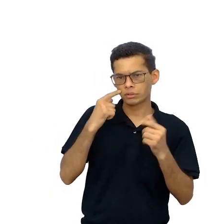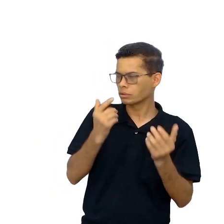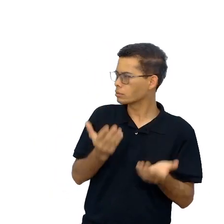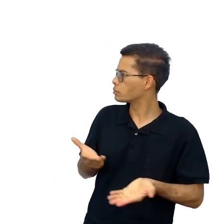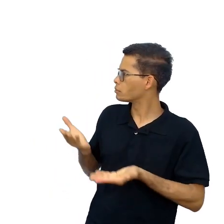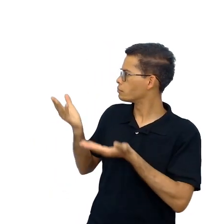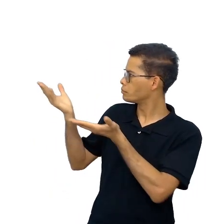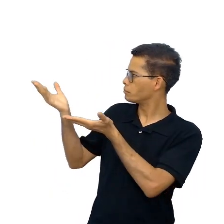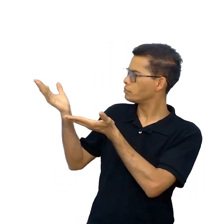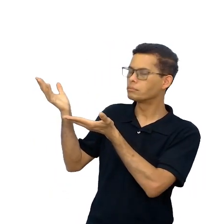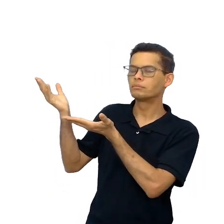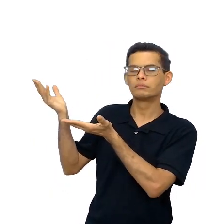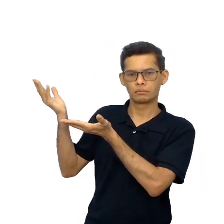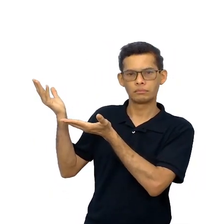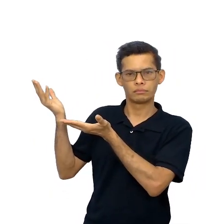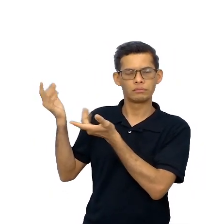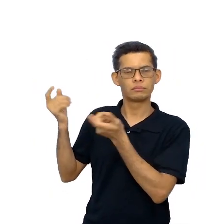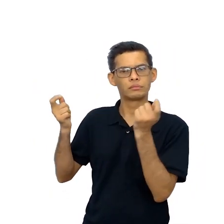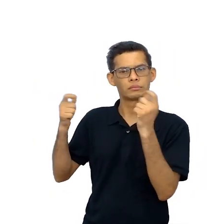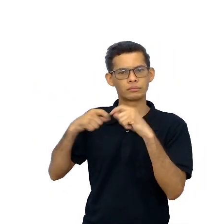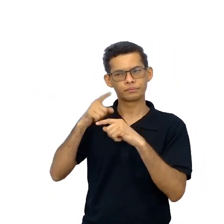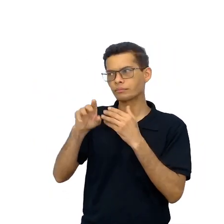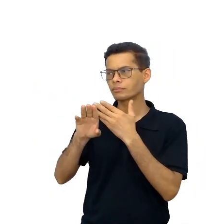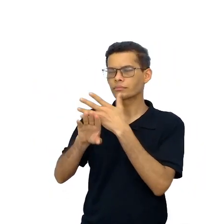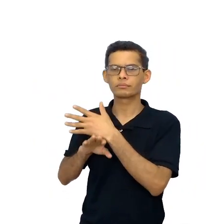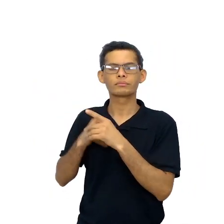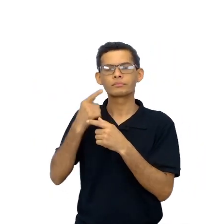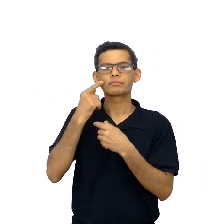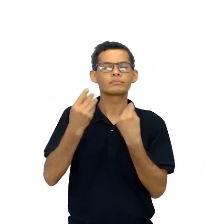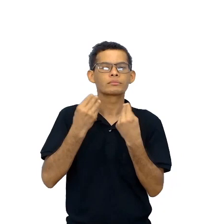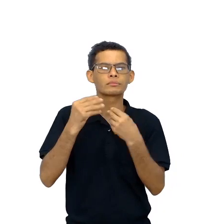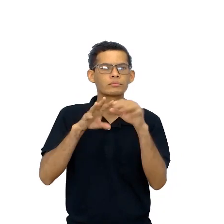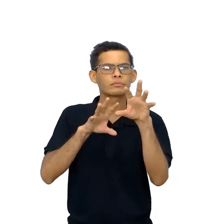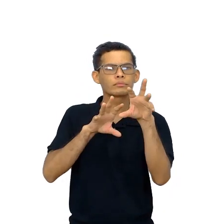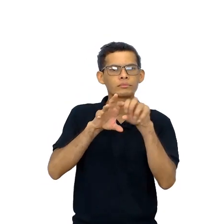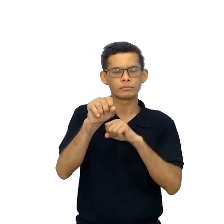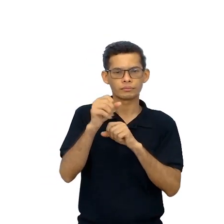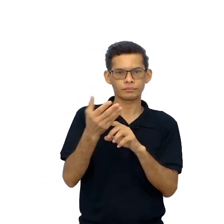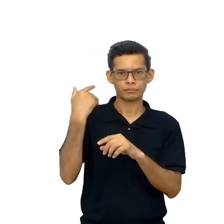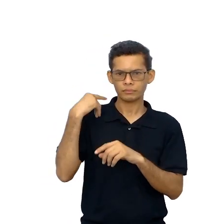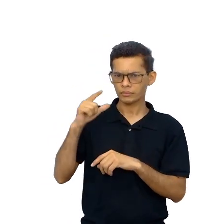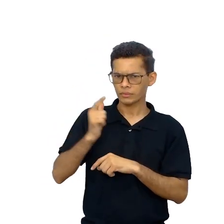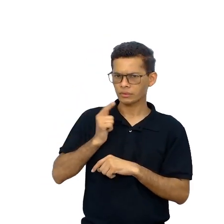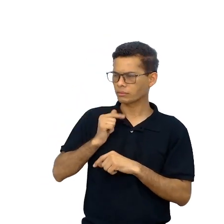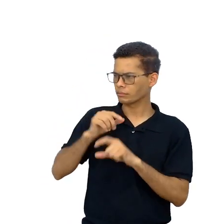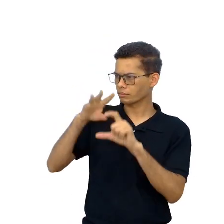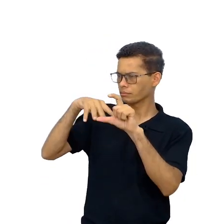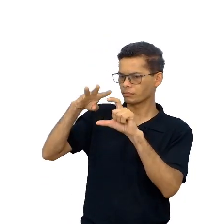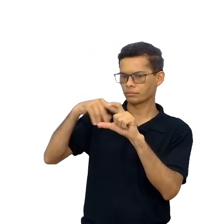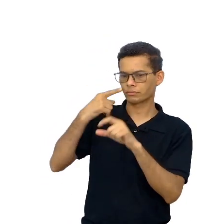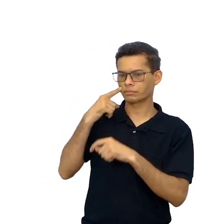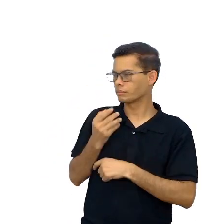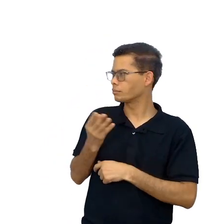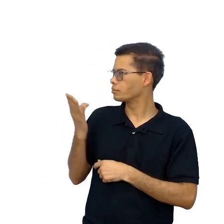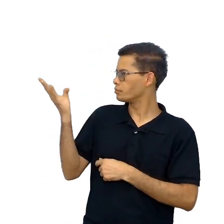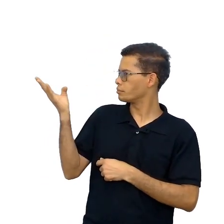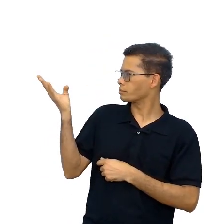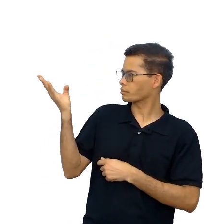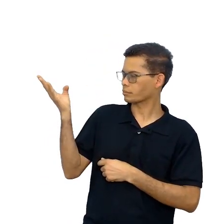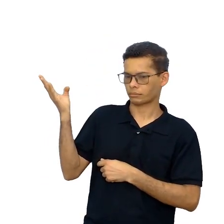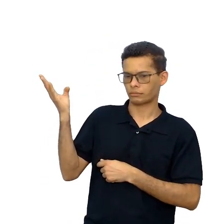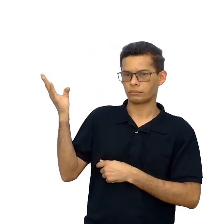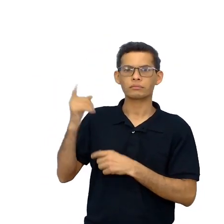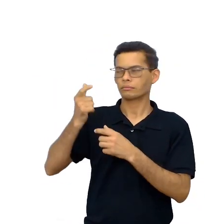para rever, por gentileza, as formações e as pílulas. Tem um QR Code também, que ele me direciona para o Centro